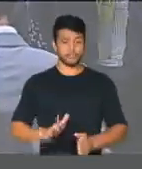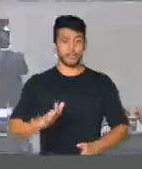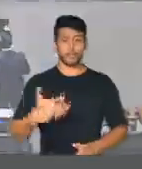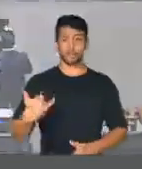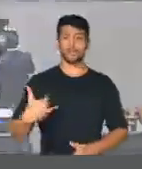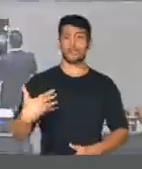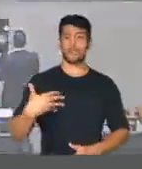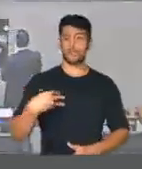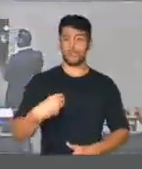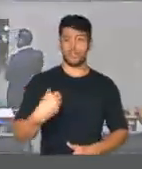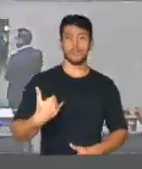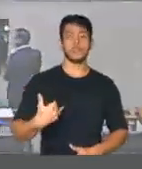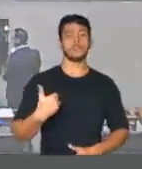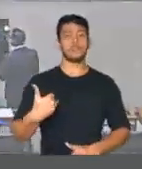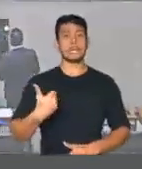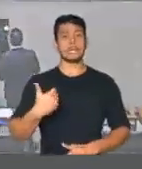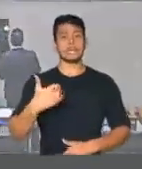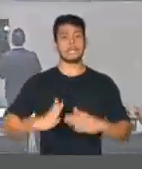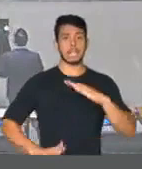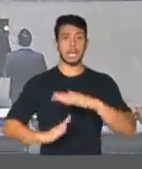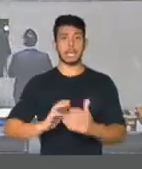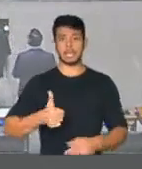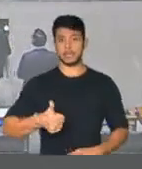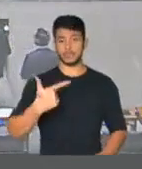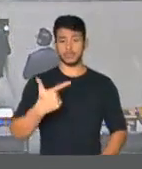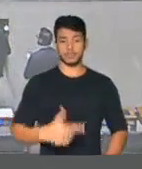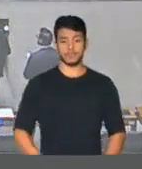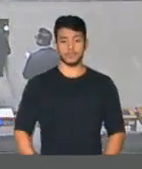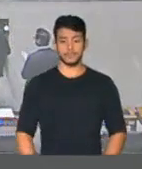né? Vamos acompanhar a deputada Keiko Ota.